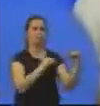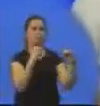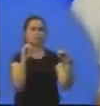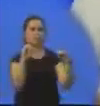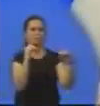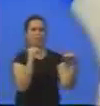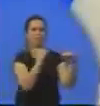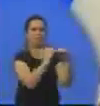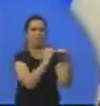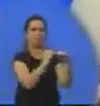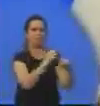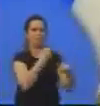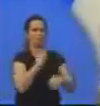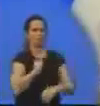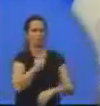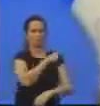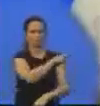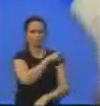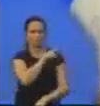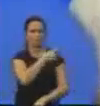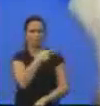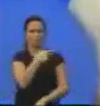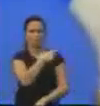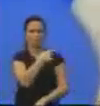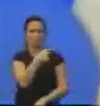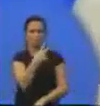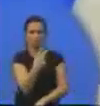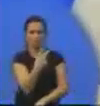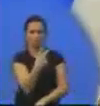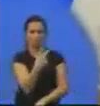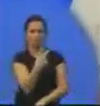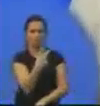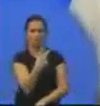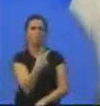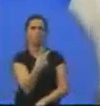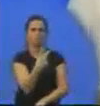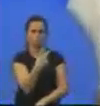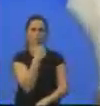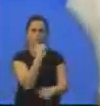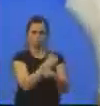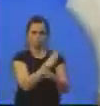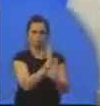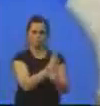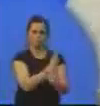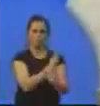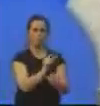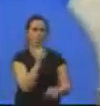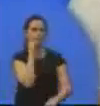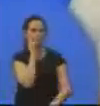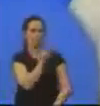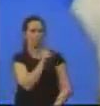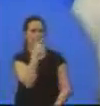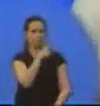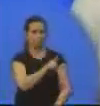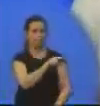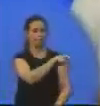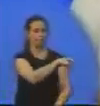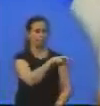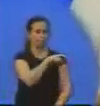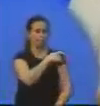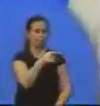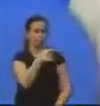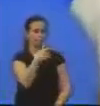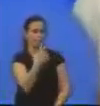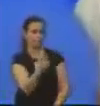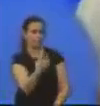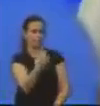o número x igual a menos 2. Encontrou x igual a menos 2. Então, vamos lá. X igual a menos